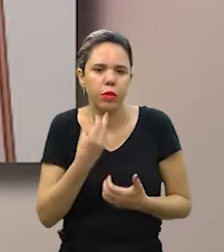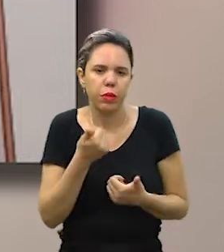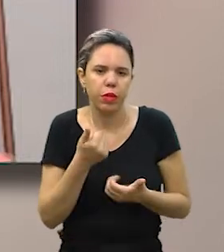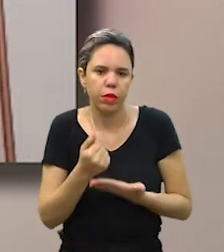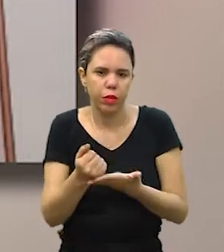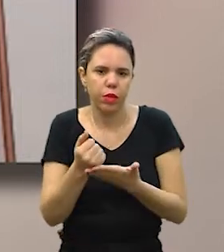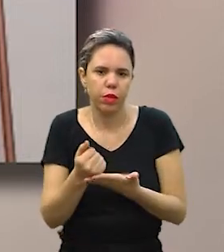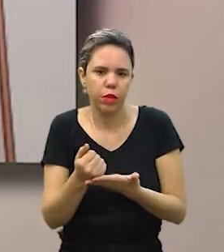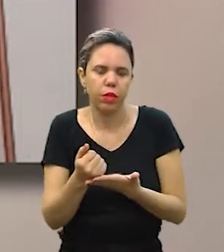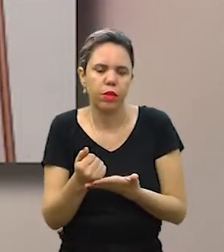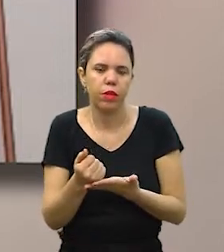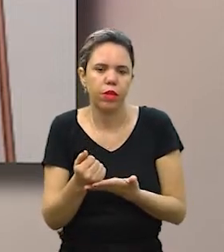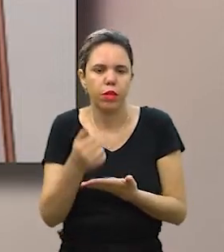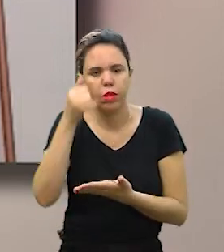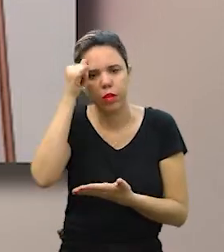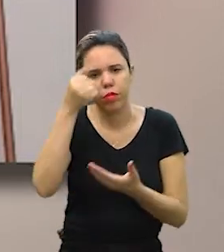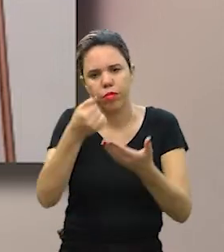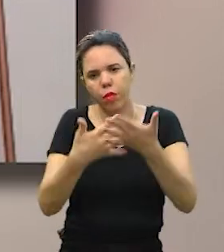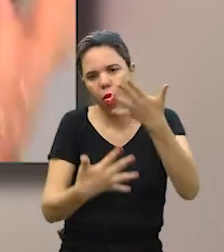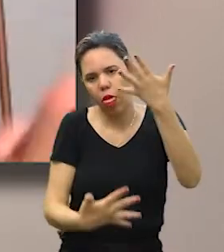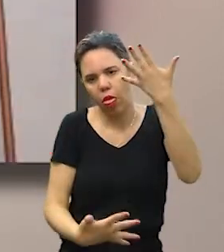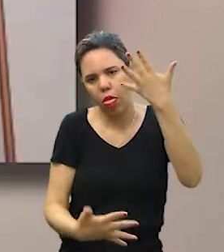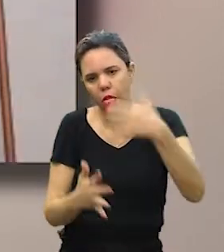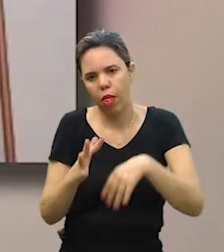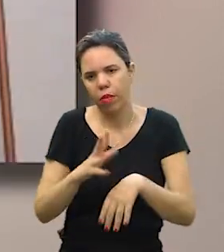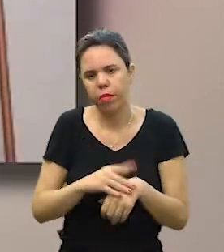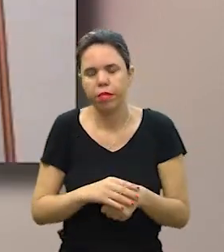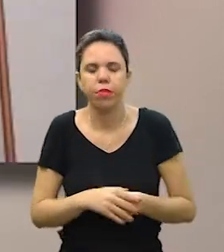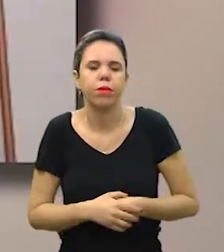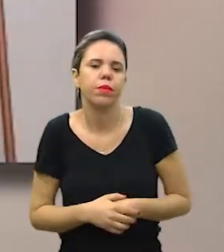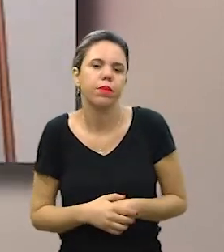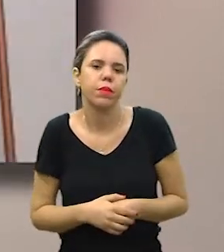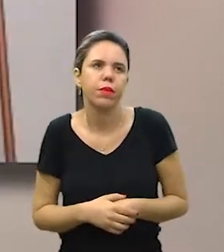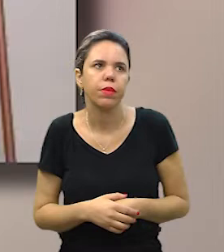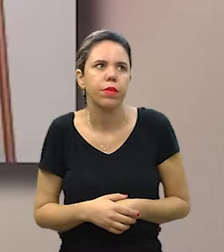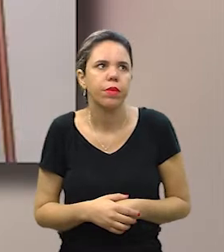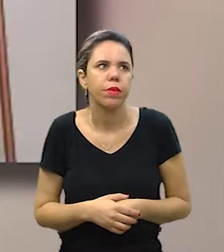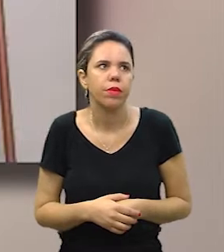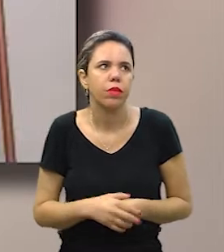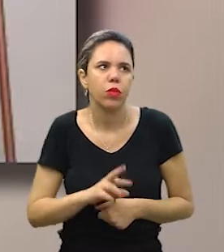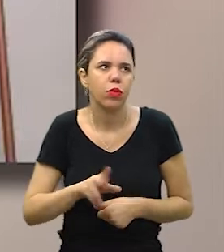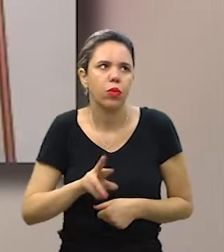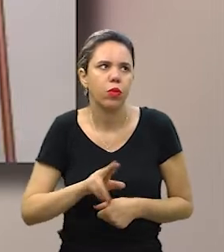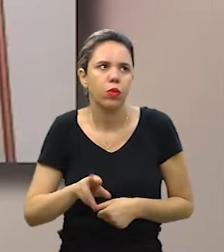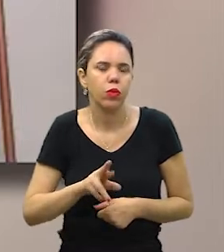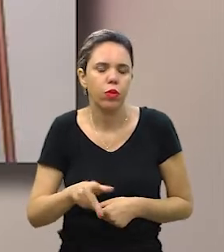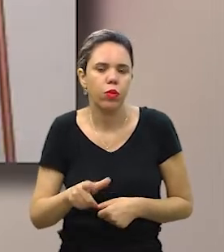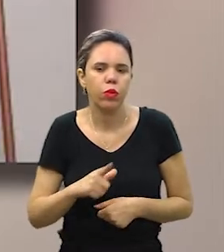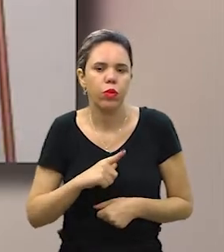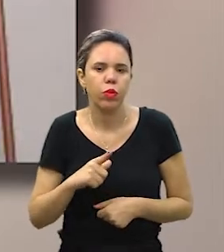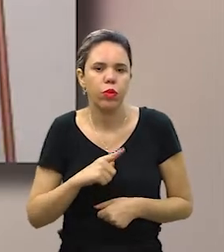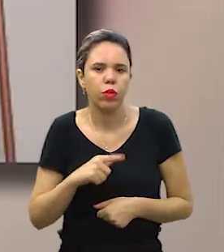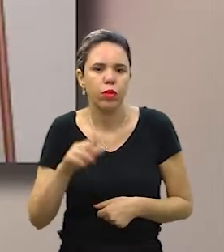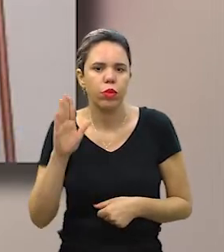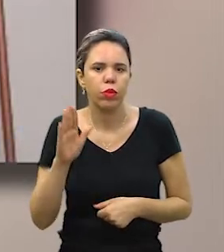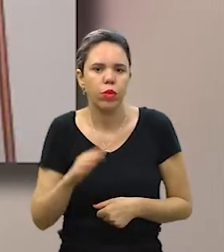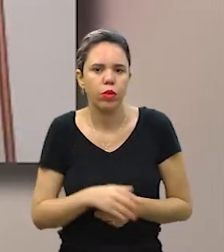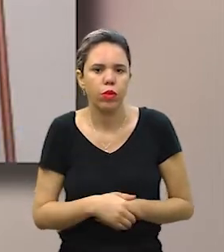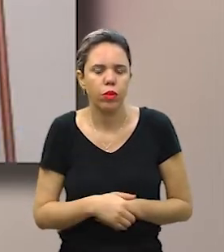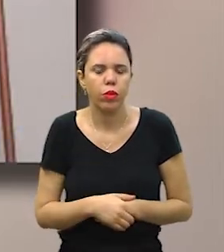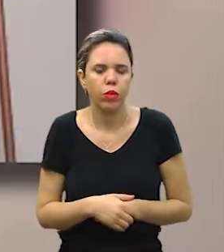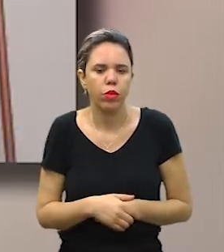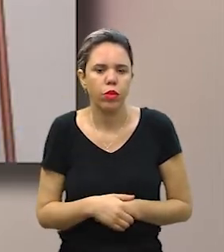porque através delas a gente previne um leque de doenças que nem eram para existir mais,